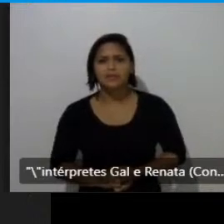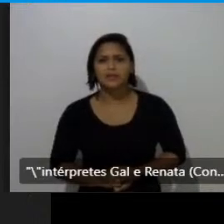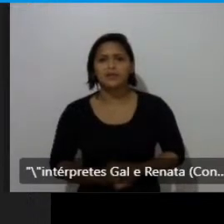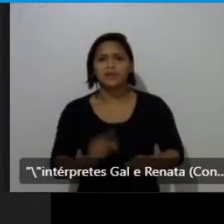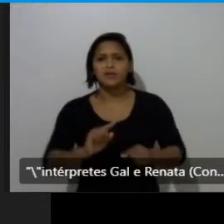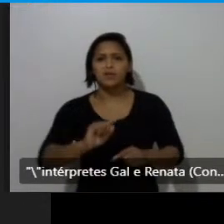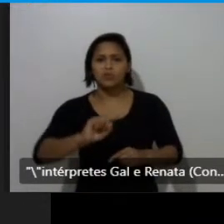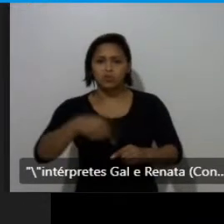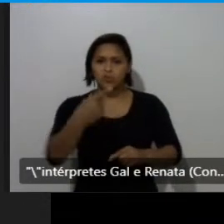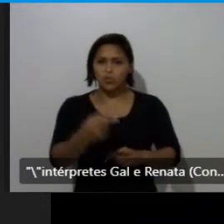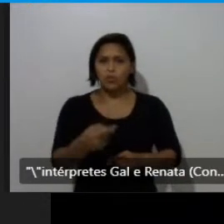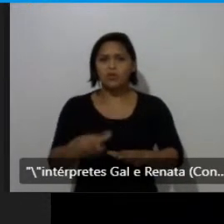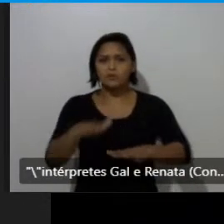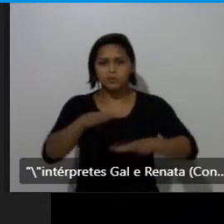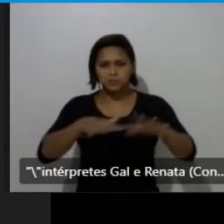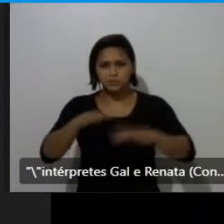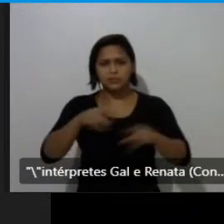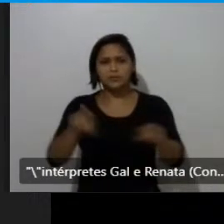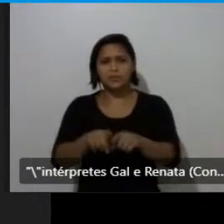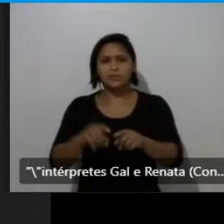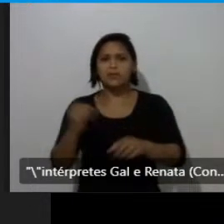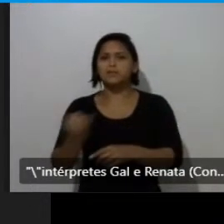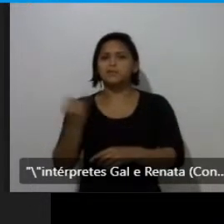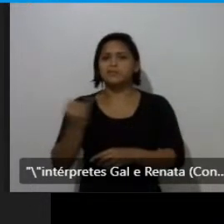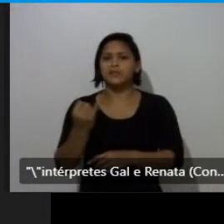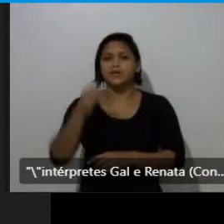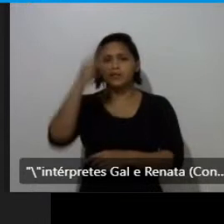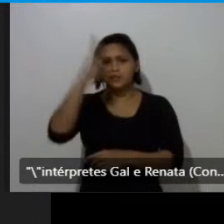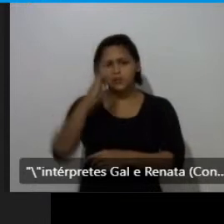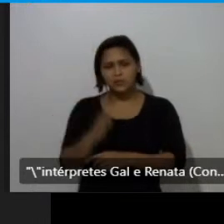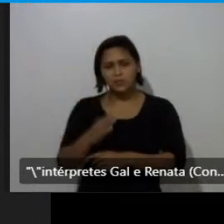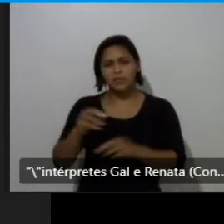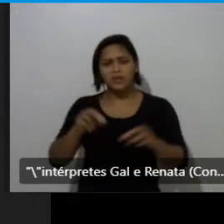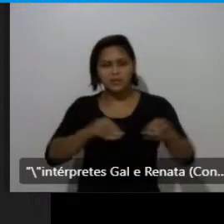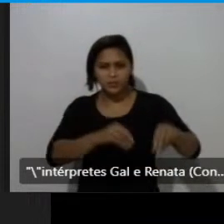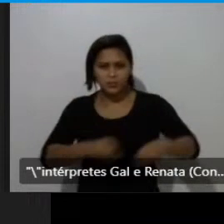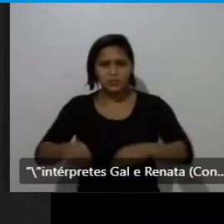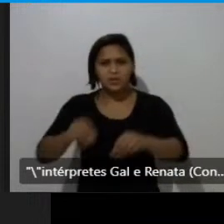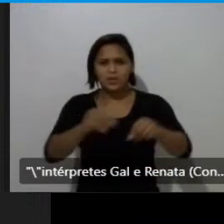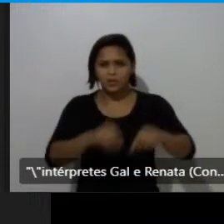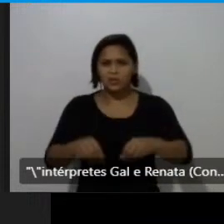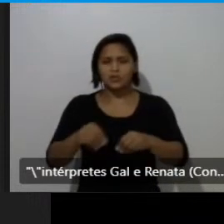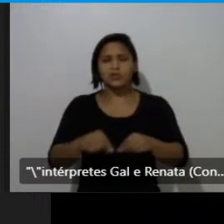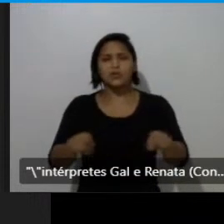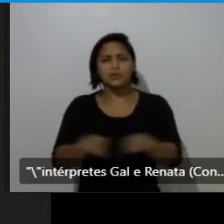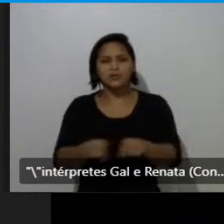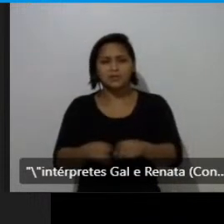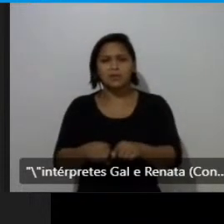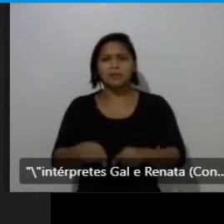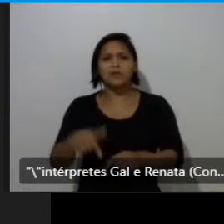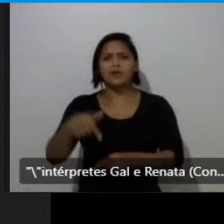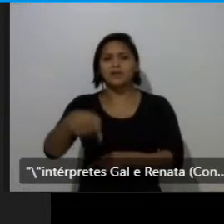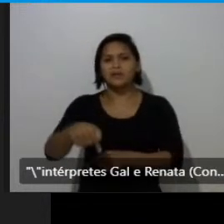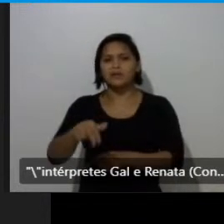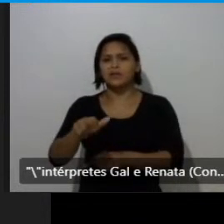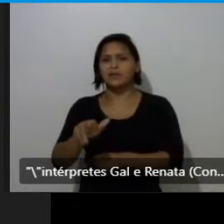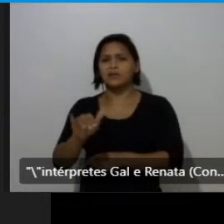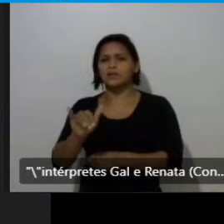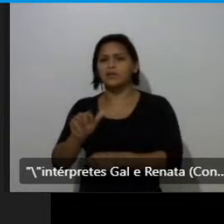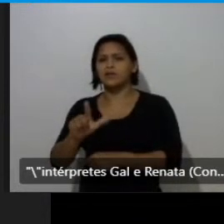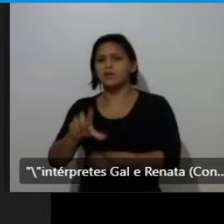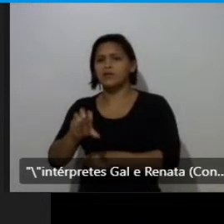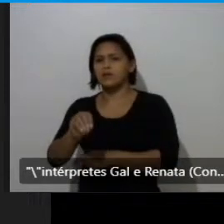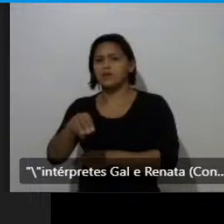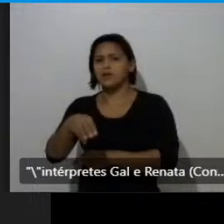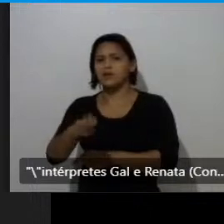Outro movimento bastante importante no Brasil e território e territorialidade são a dos quilombolas, né? Como um